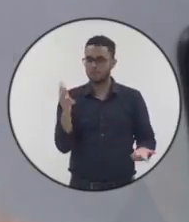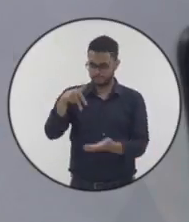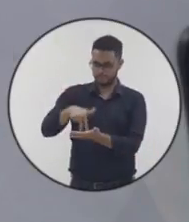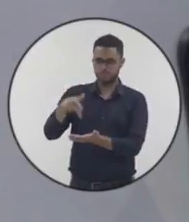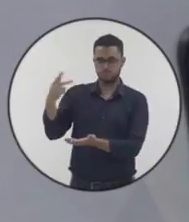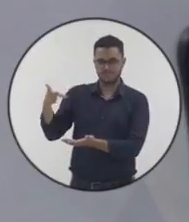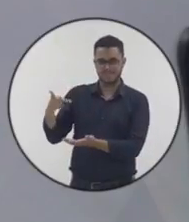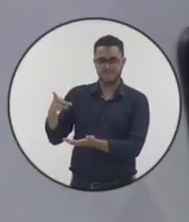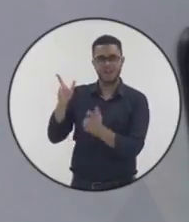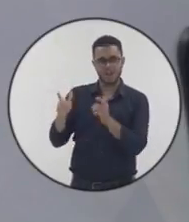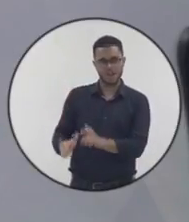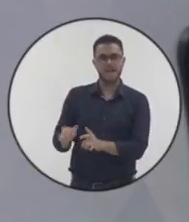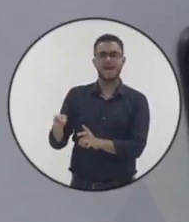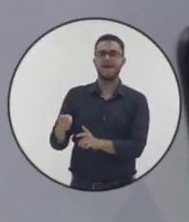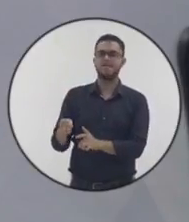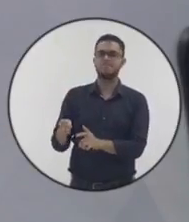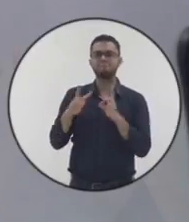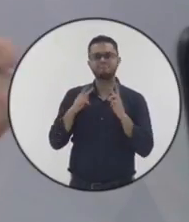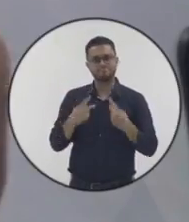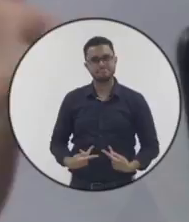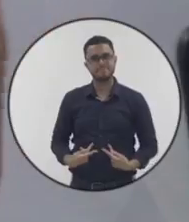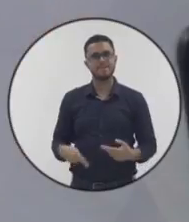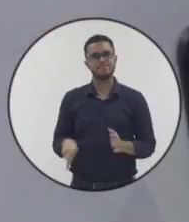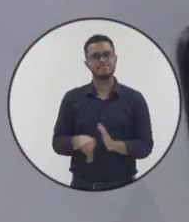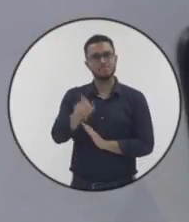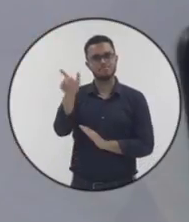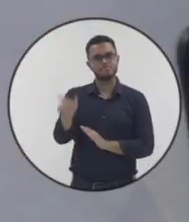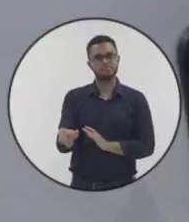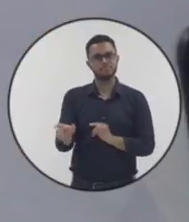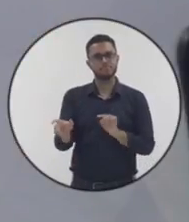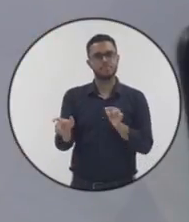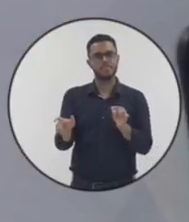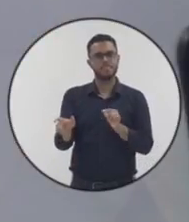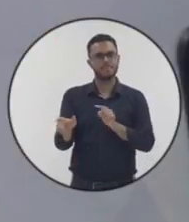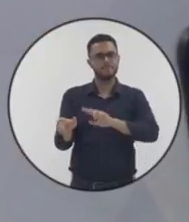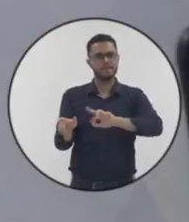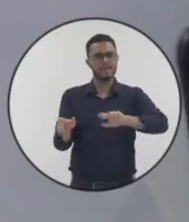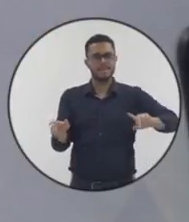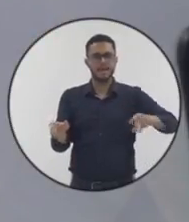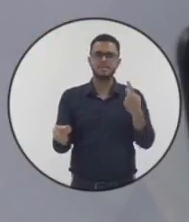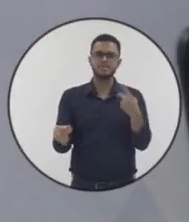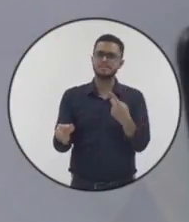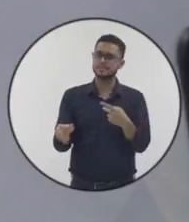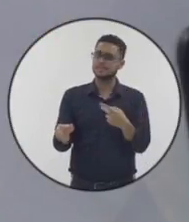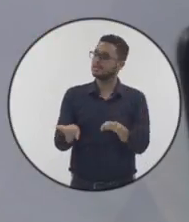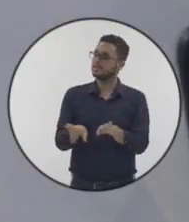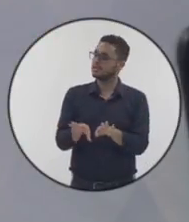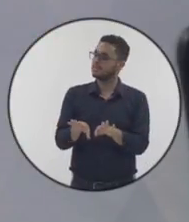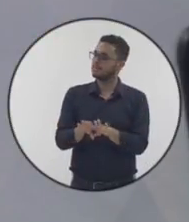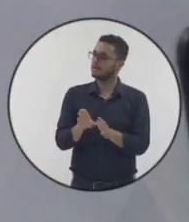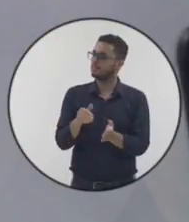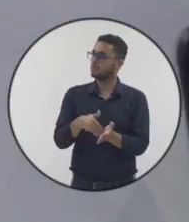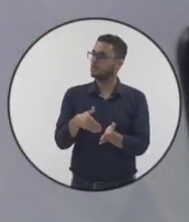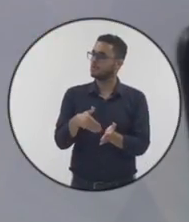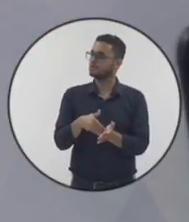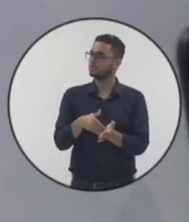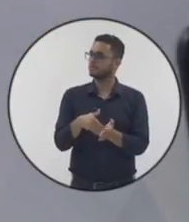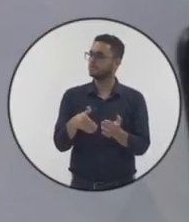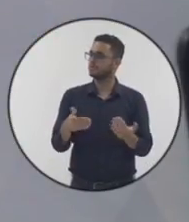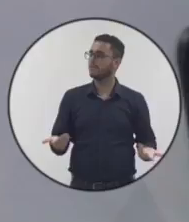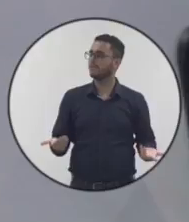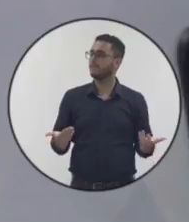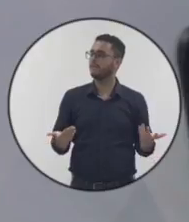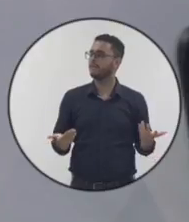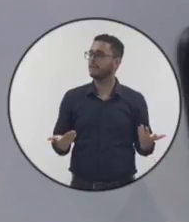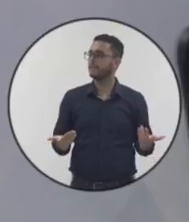né, de humano, do sujeito humano com suas diversidades. E, por fim, eu acho